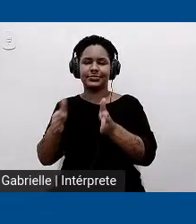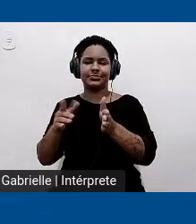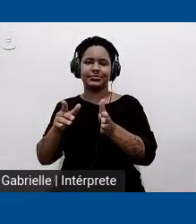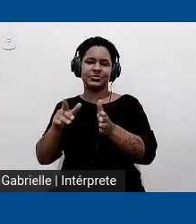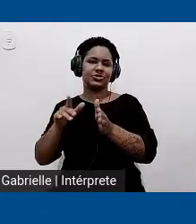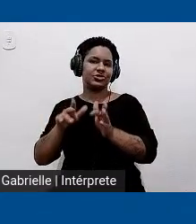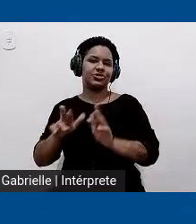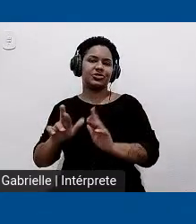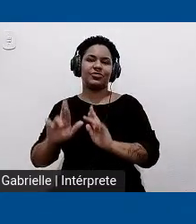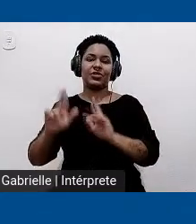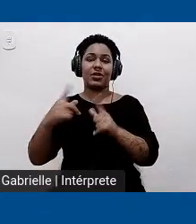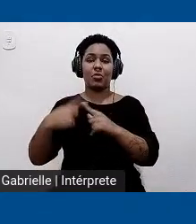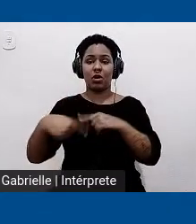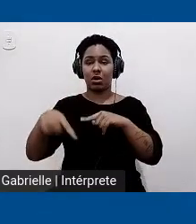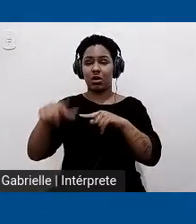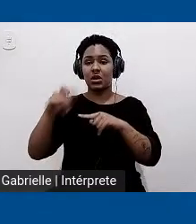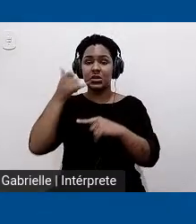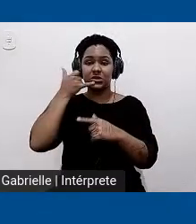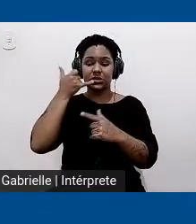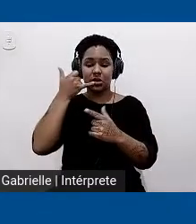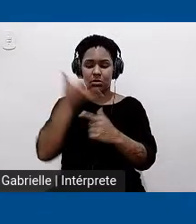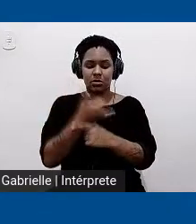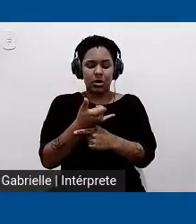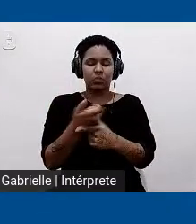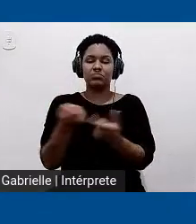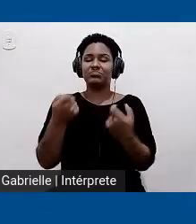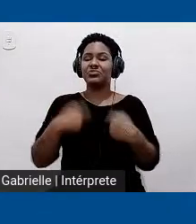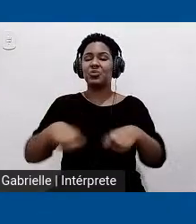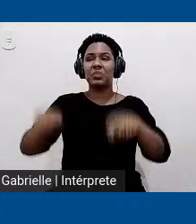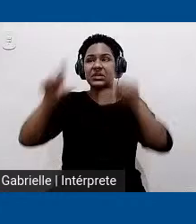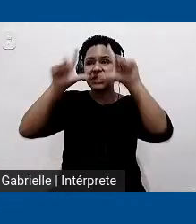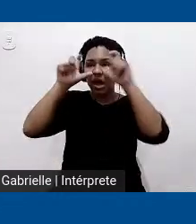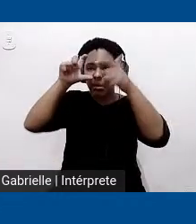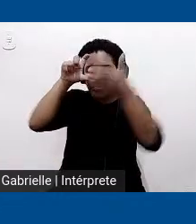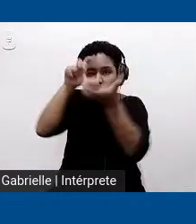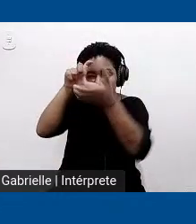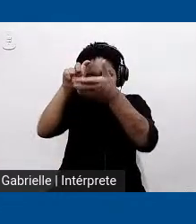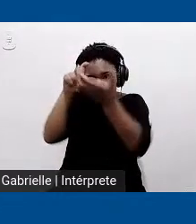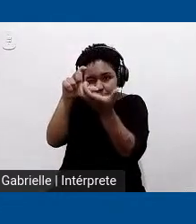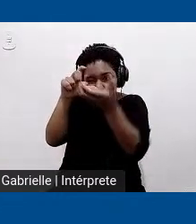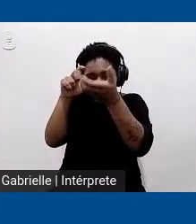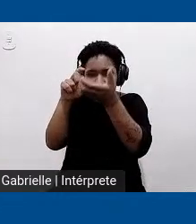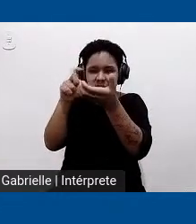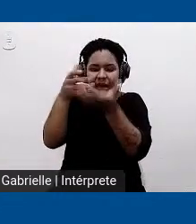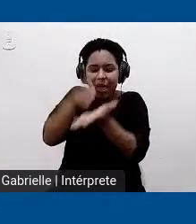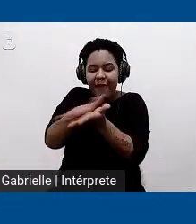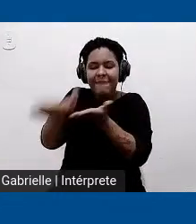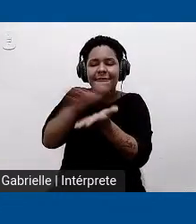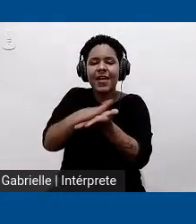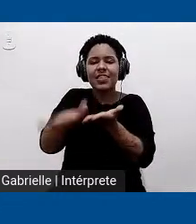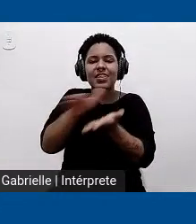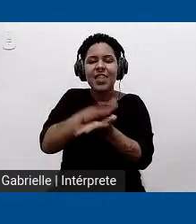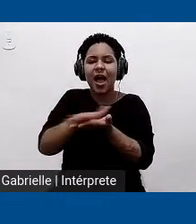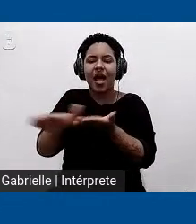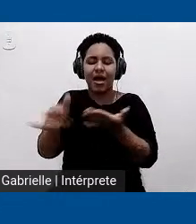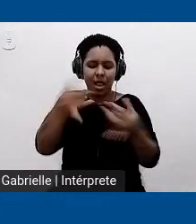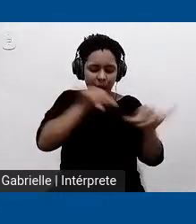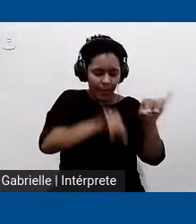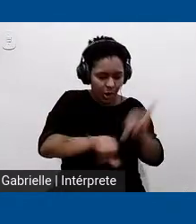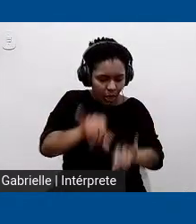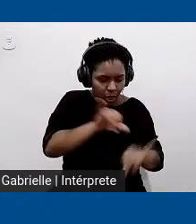celular, você dispensou esse aparato da revelação, do laboratório,